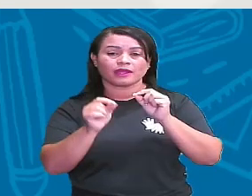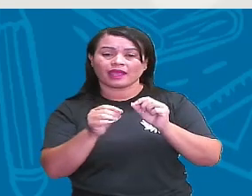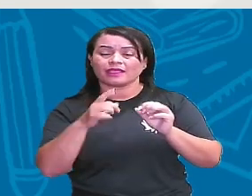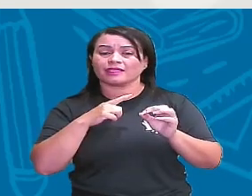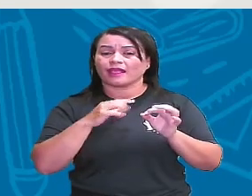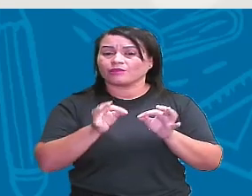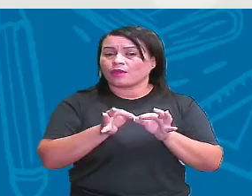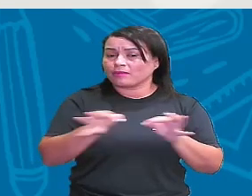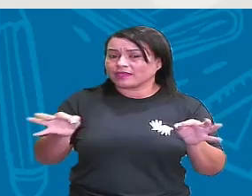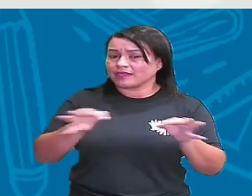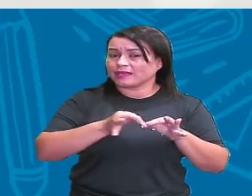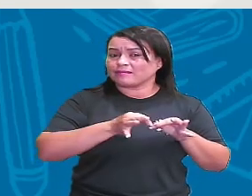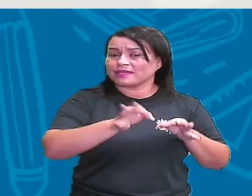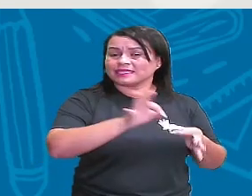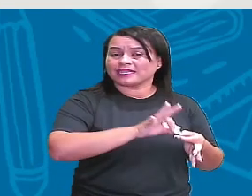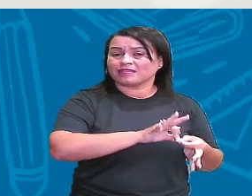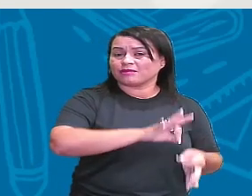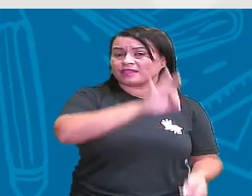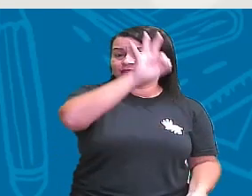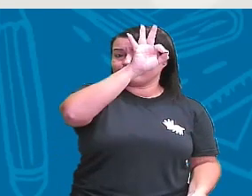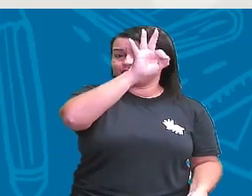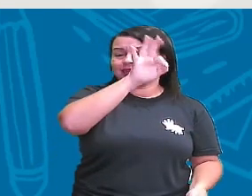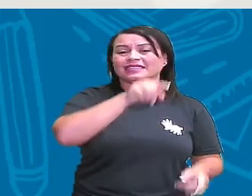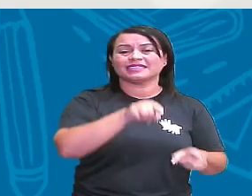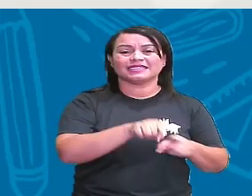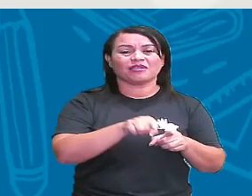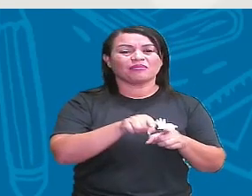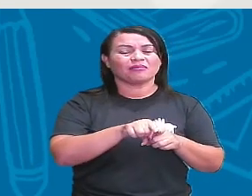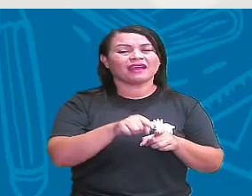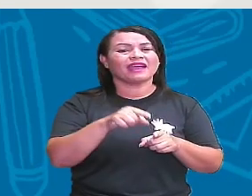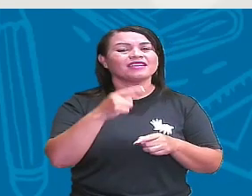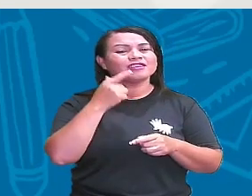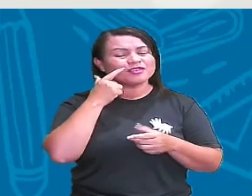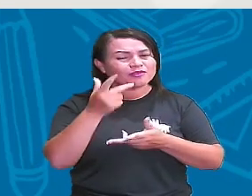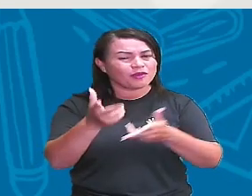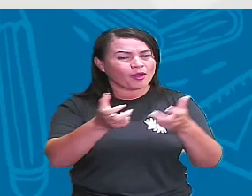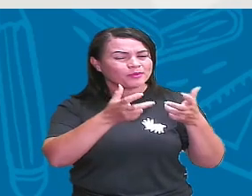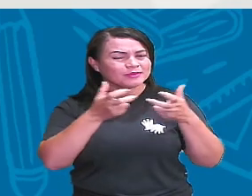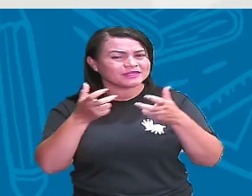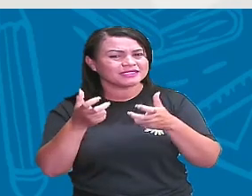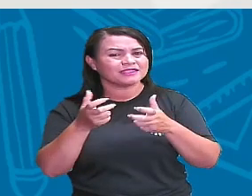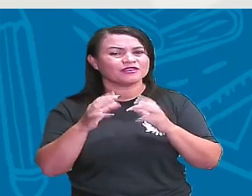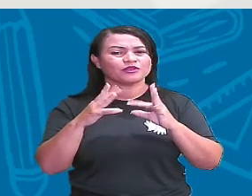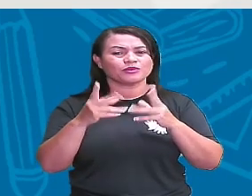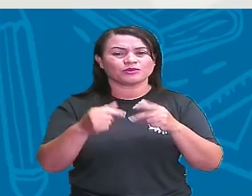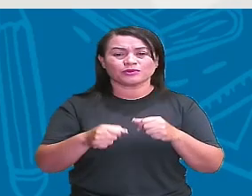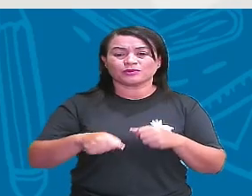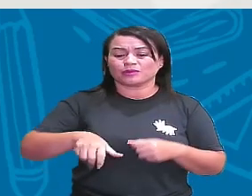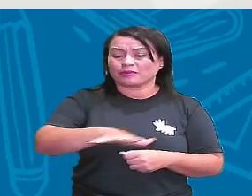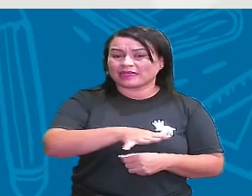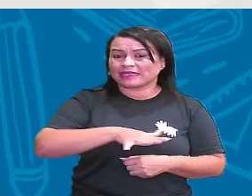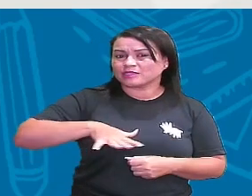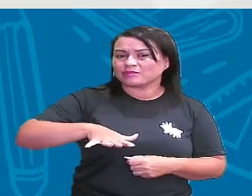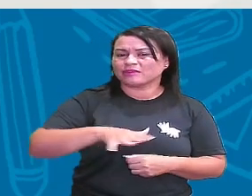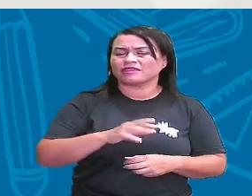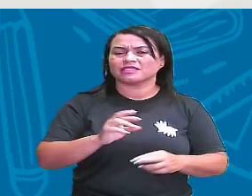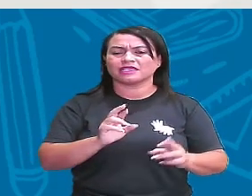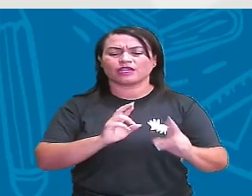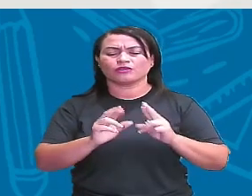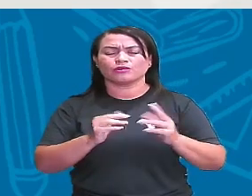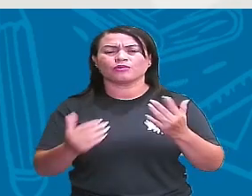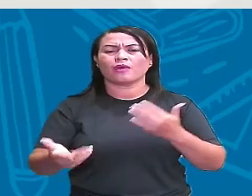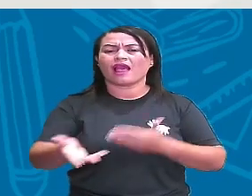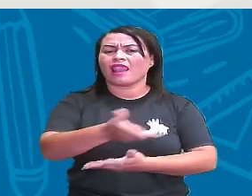medida de capacidade com a medida de volume, resgatou as medidas de comprimento, né? Medidas de superfície, vejam que estão todas